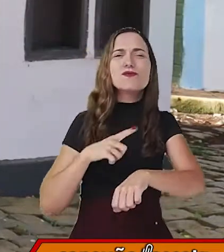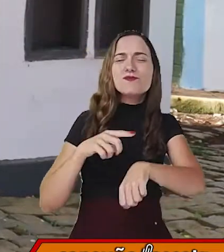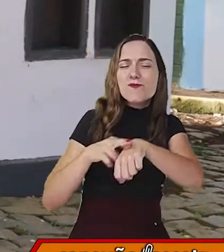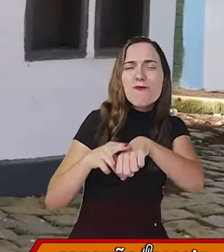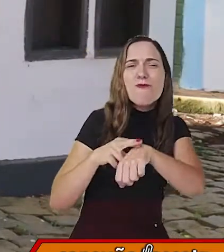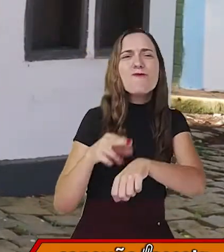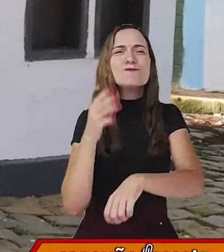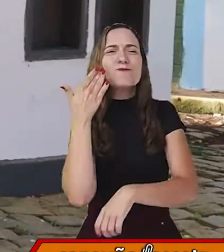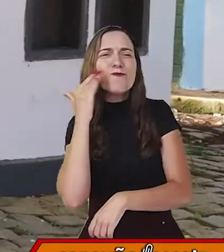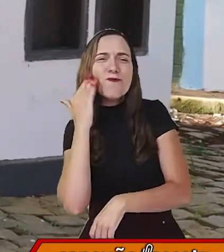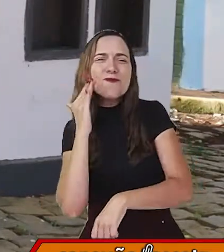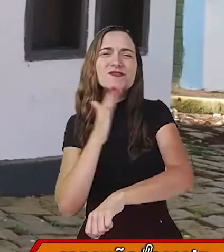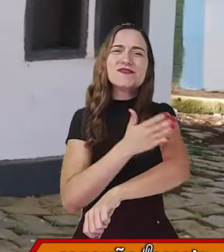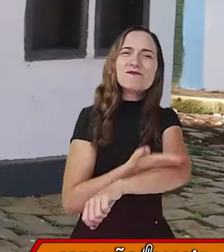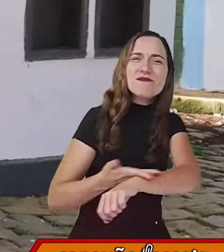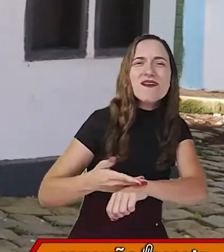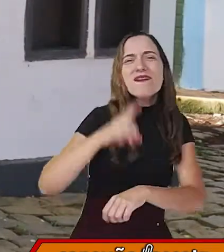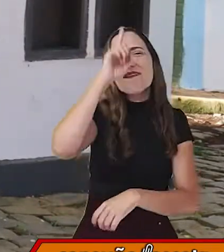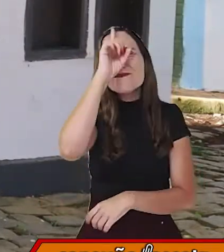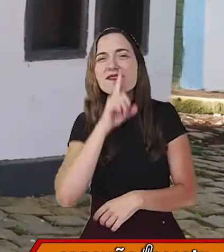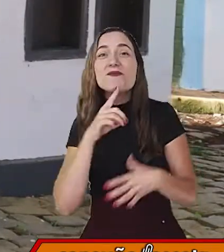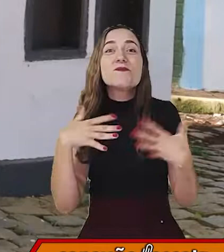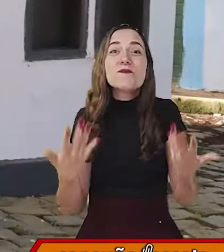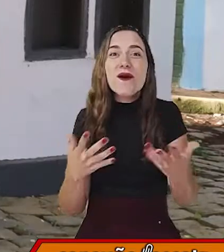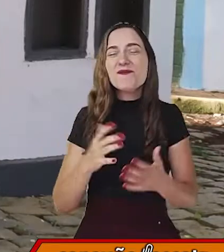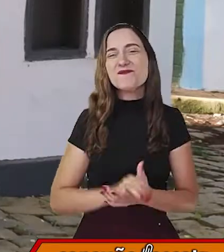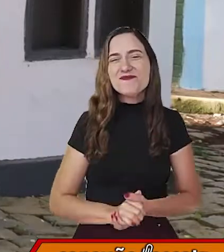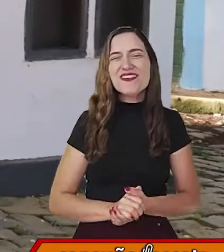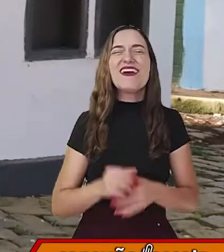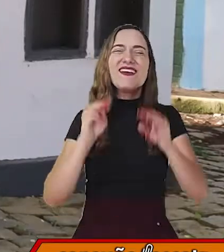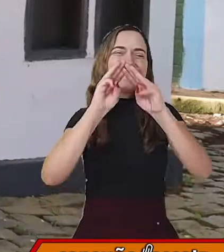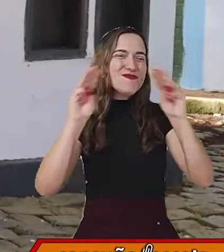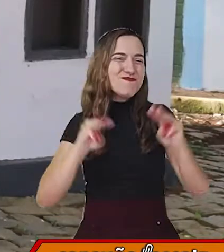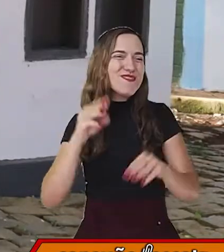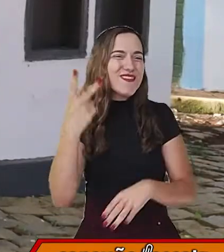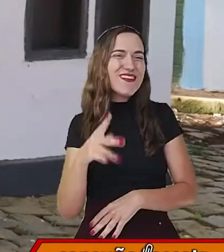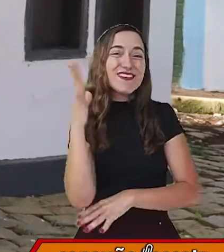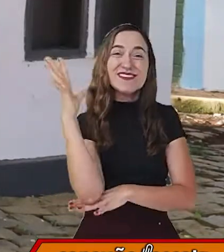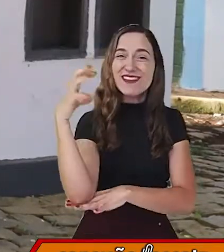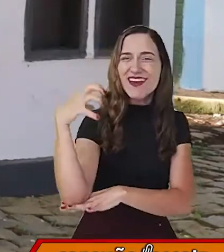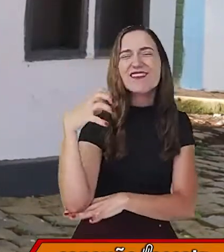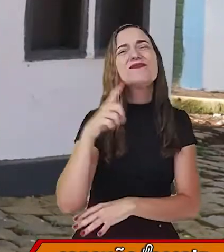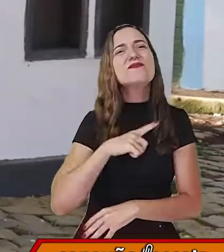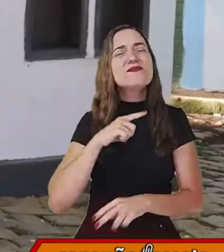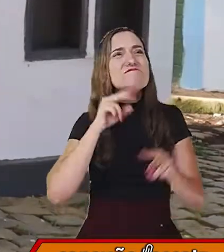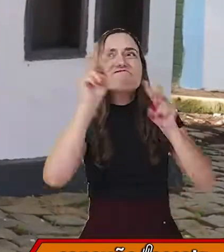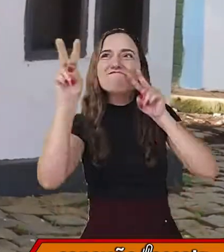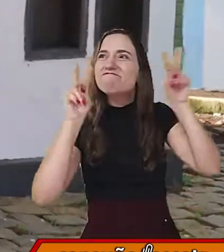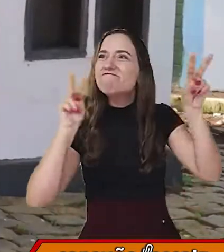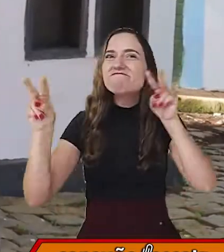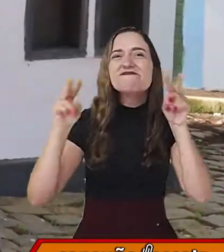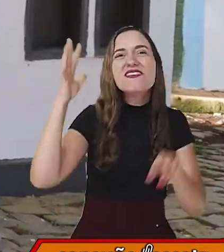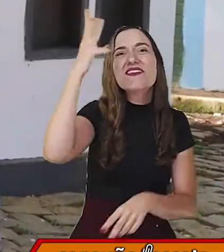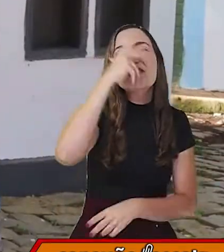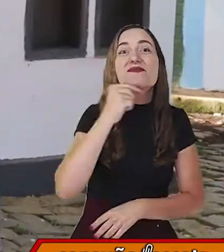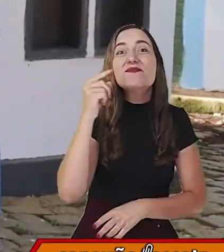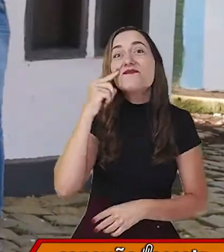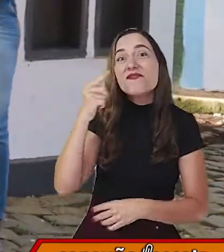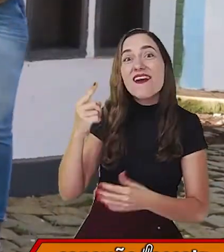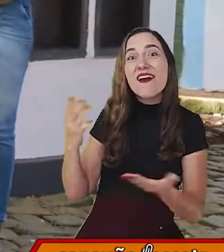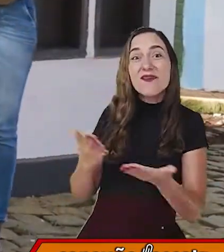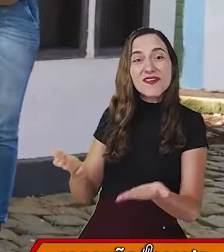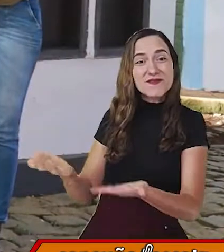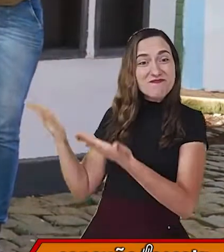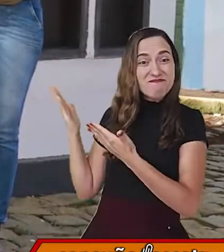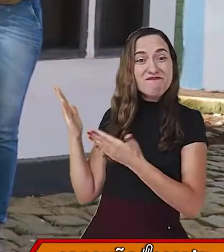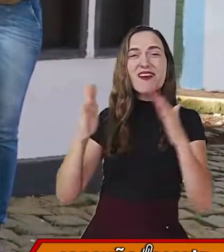Pois é, gente, o Memorial do Cerrado é um espaço encantador. Tô aqui nessa vila, né? Nessa mini vila. Olha como